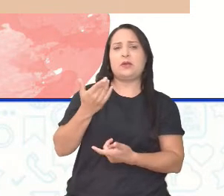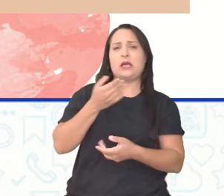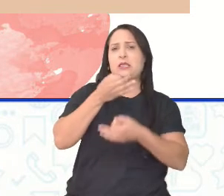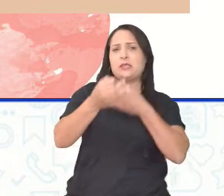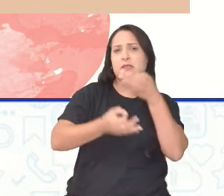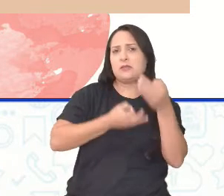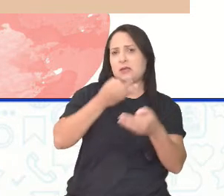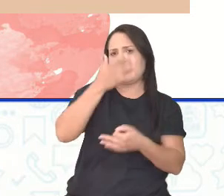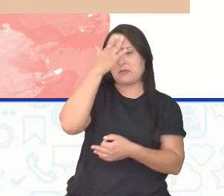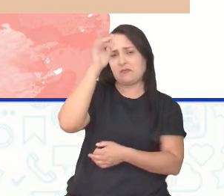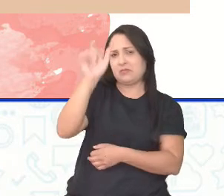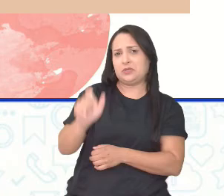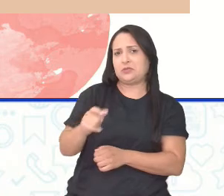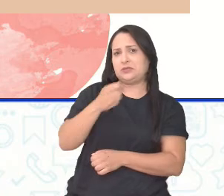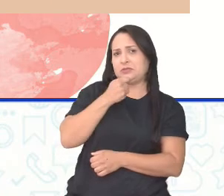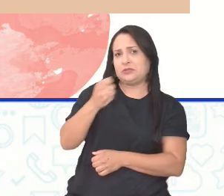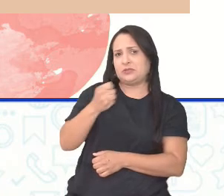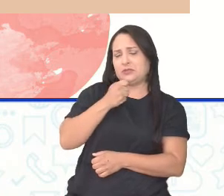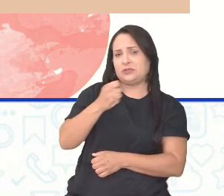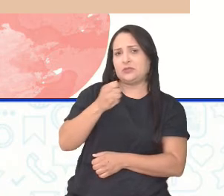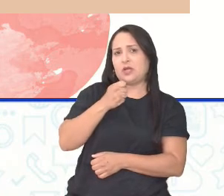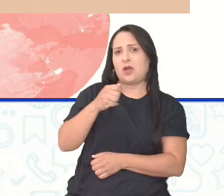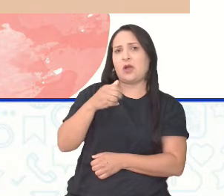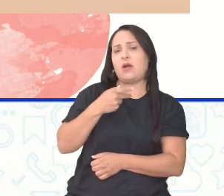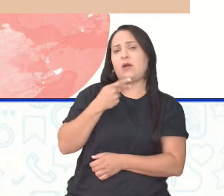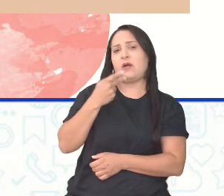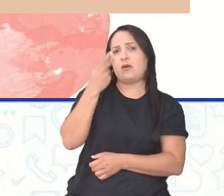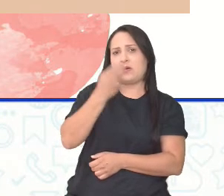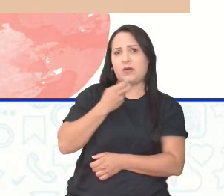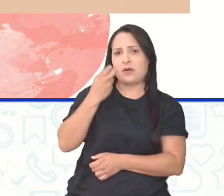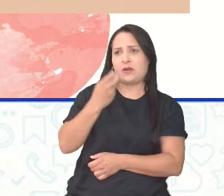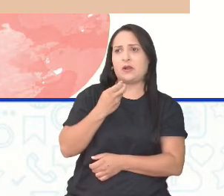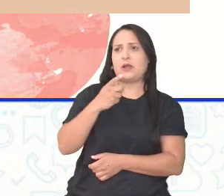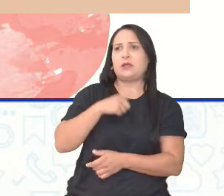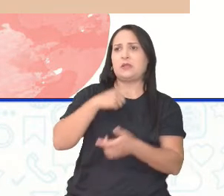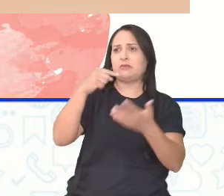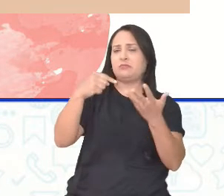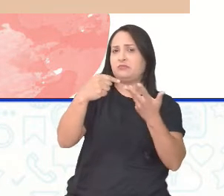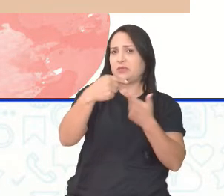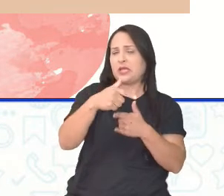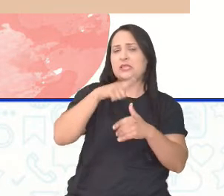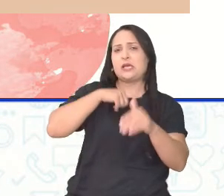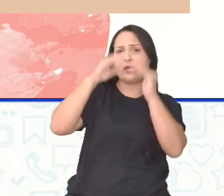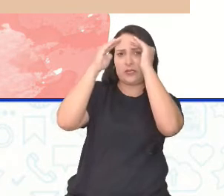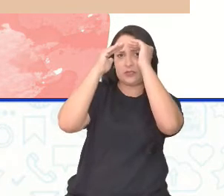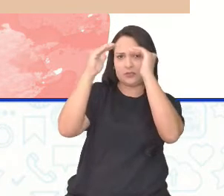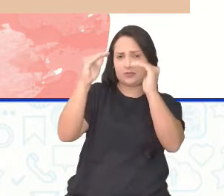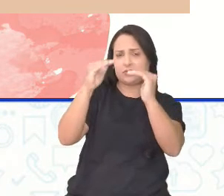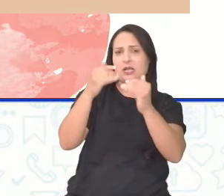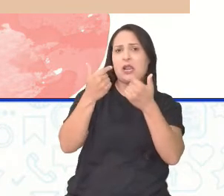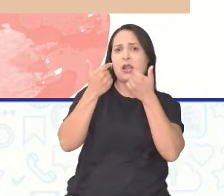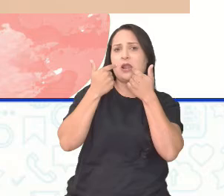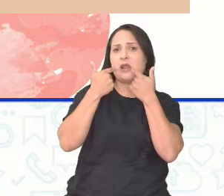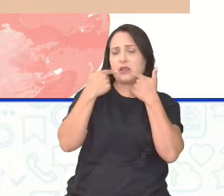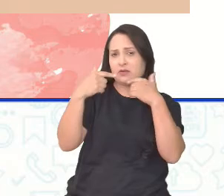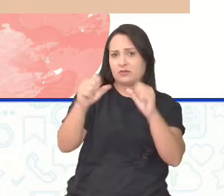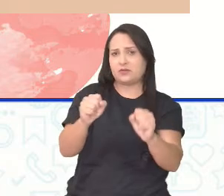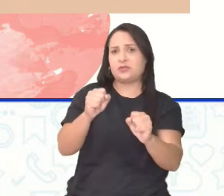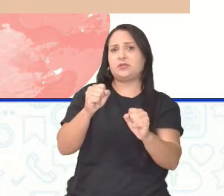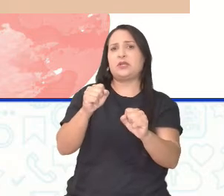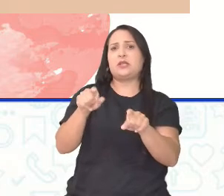as marcas linguísticas são respeitadas. As âncoras linguísticas e vícios de linguagem